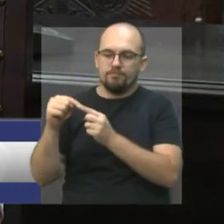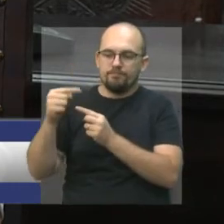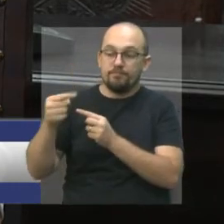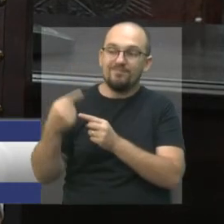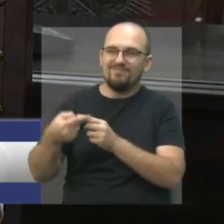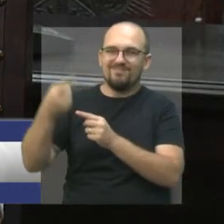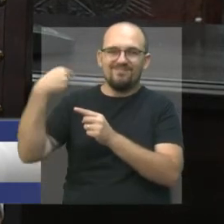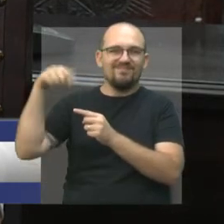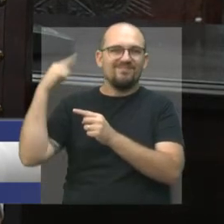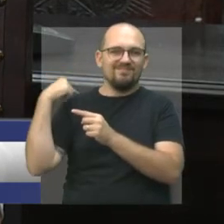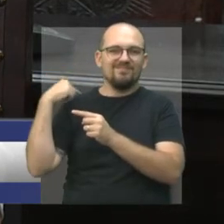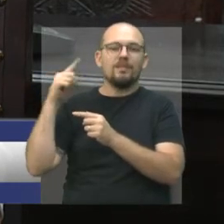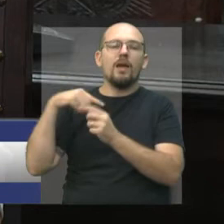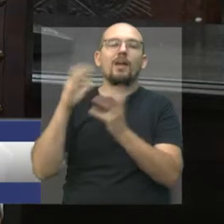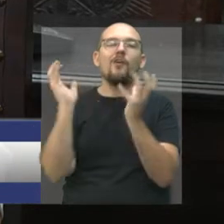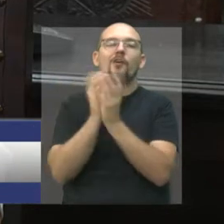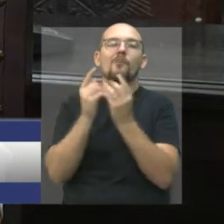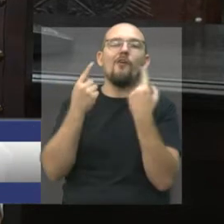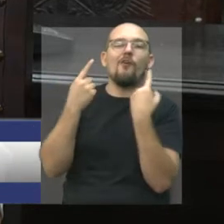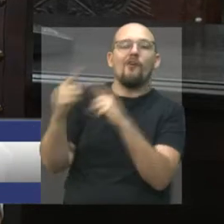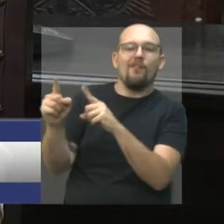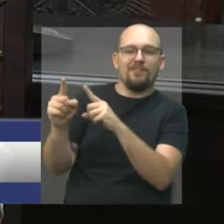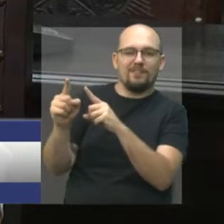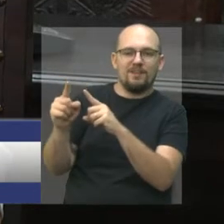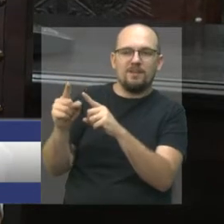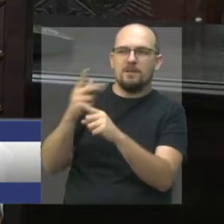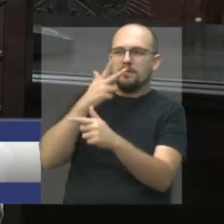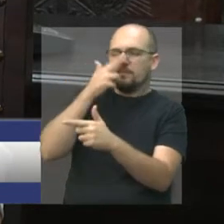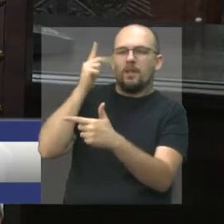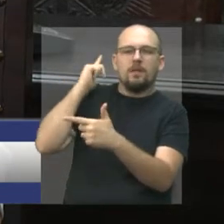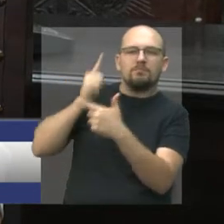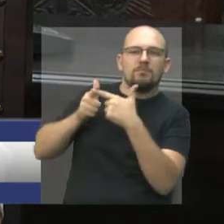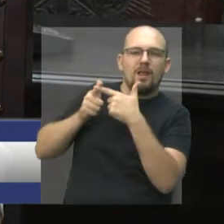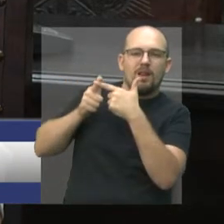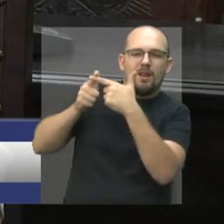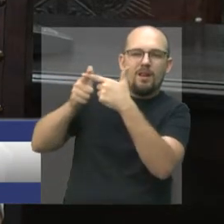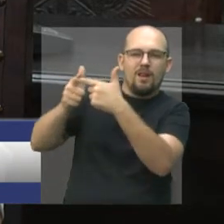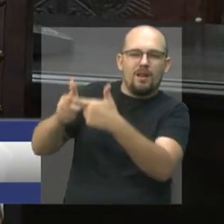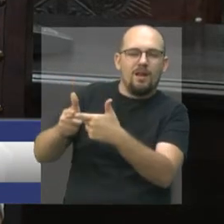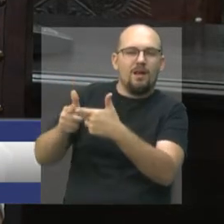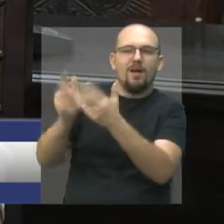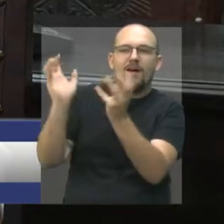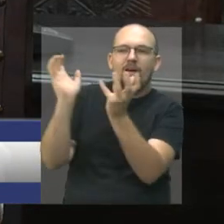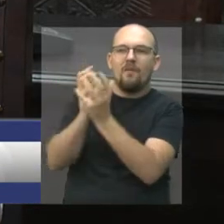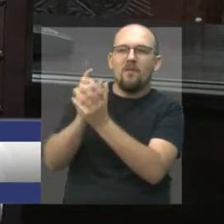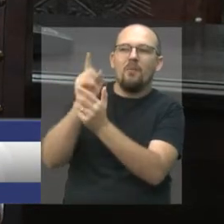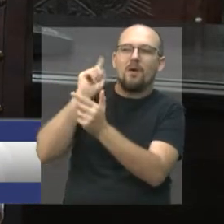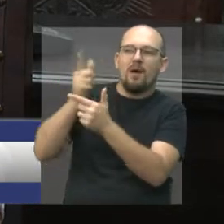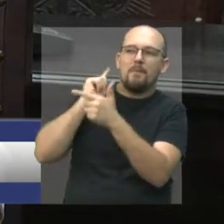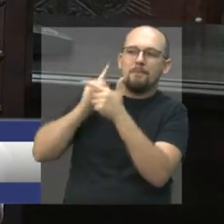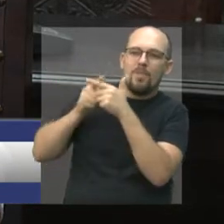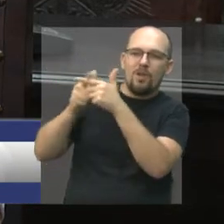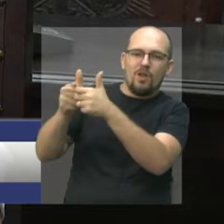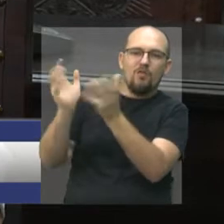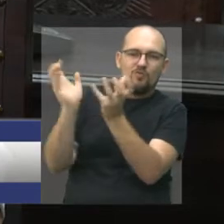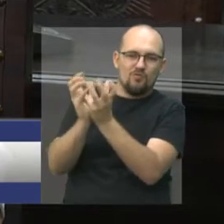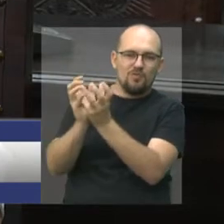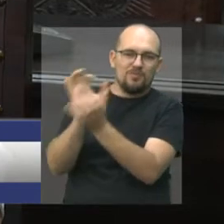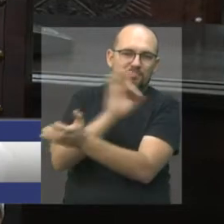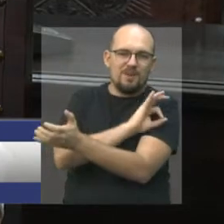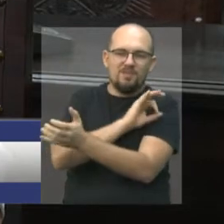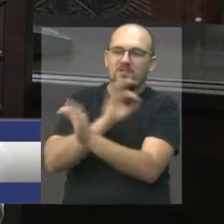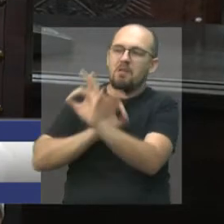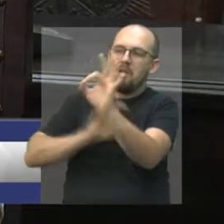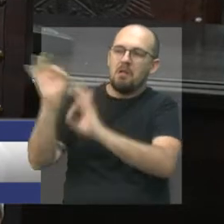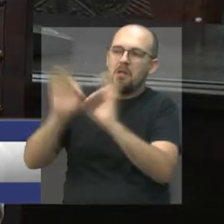de oposição e faziam severas críticas ao sistema de como era elaborado a LDO